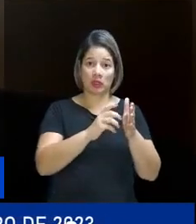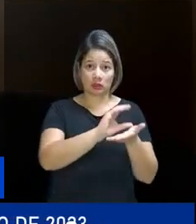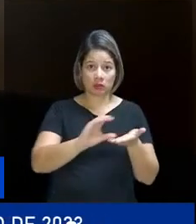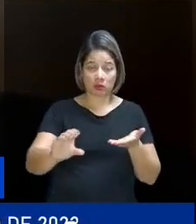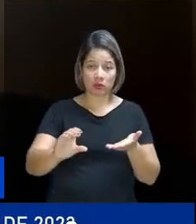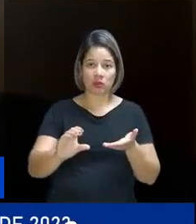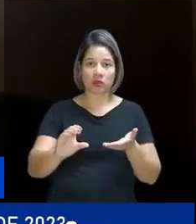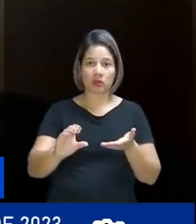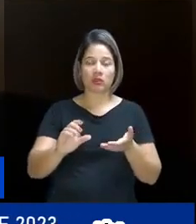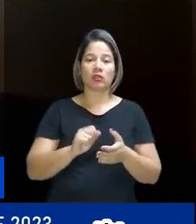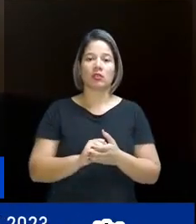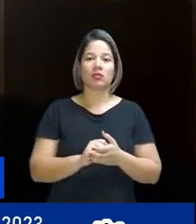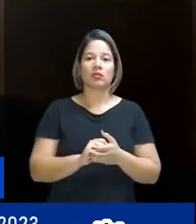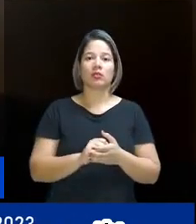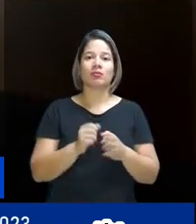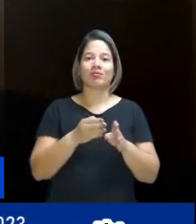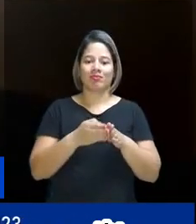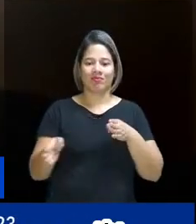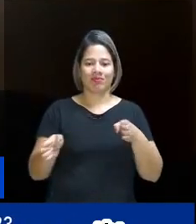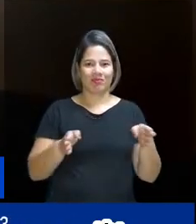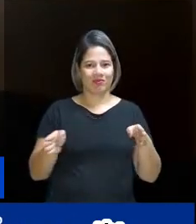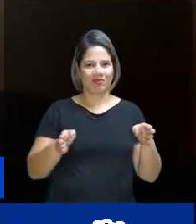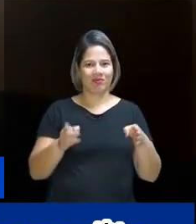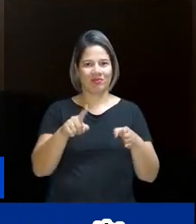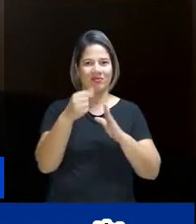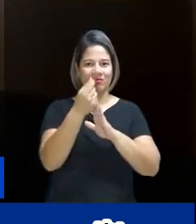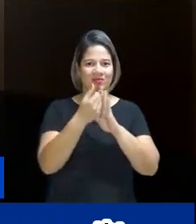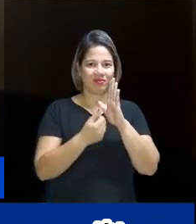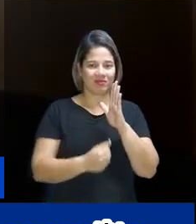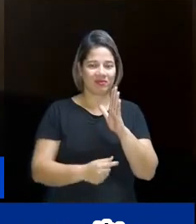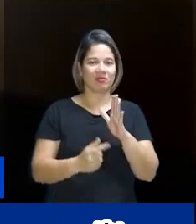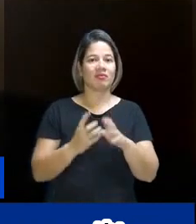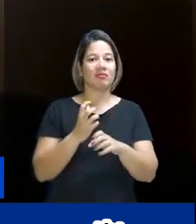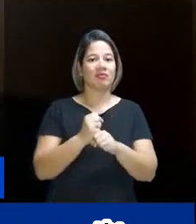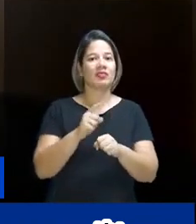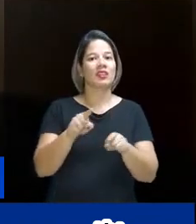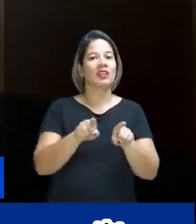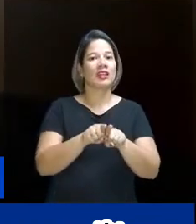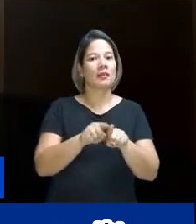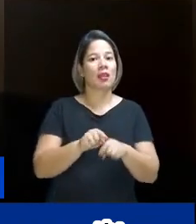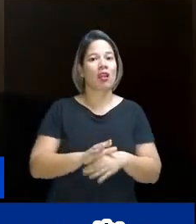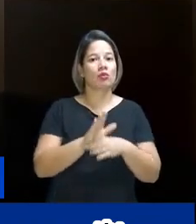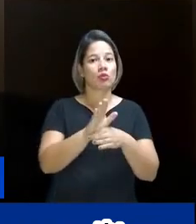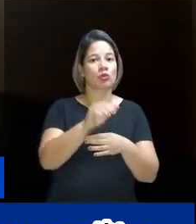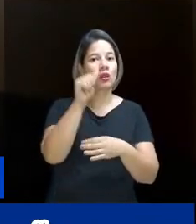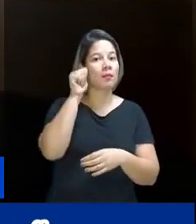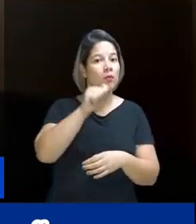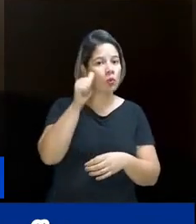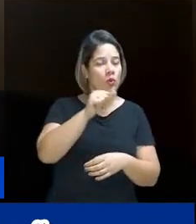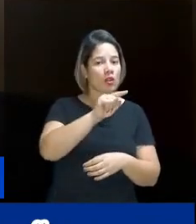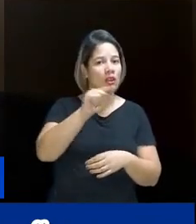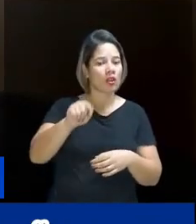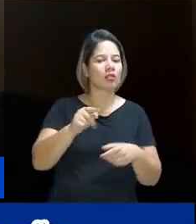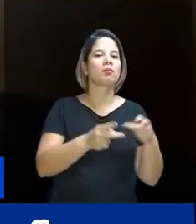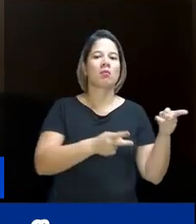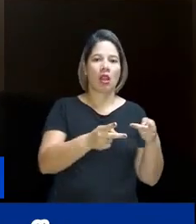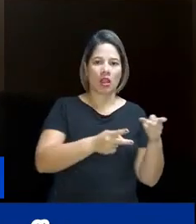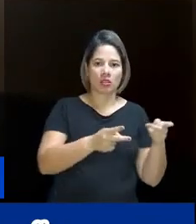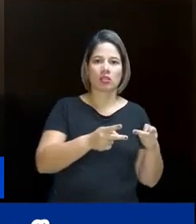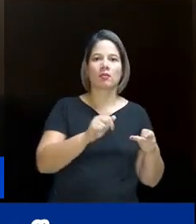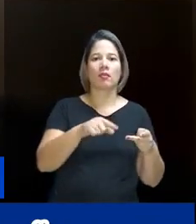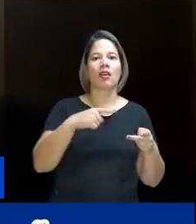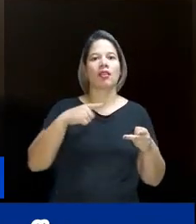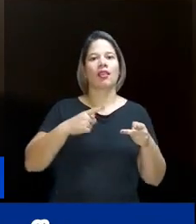no exercício financeiro para ação afirmativa que fomenta a participação feminina na política acarreta